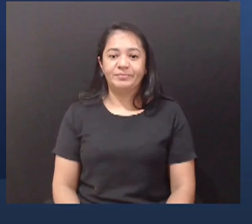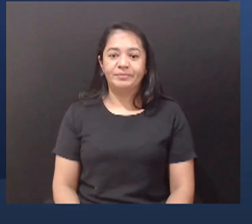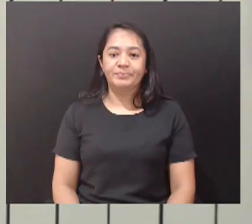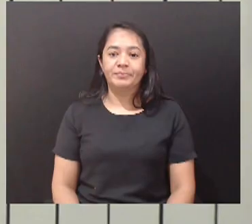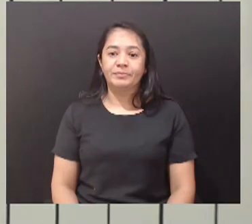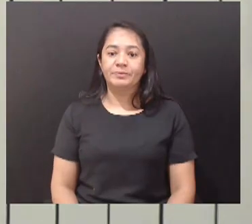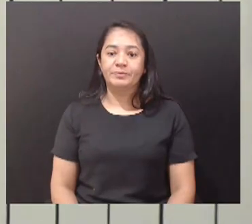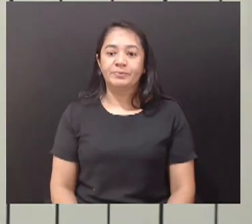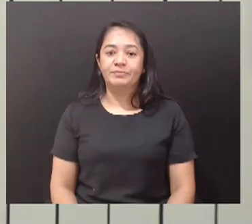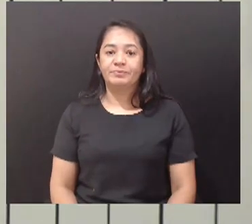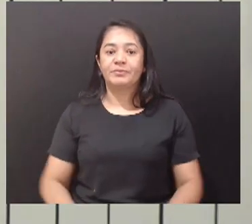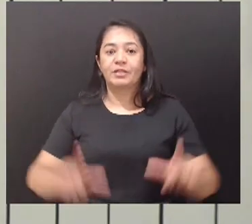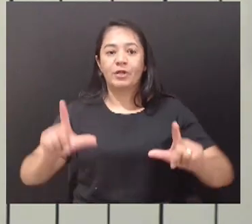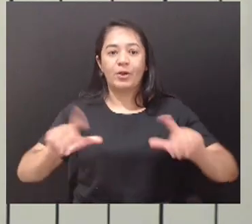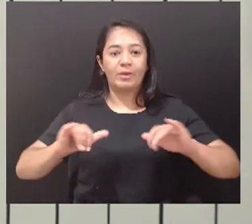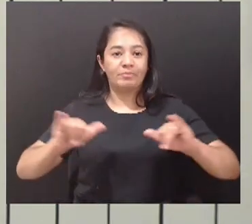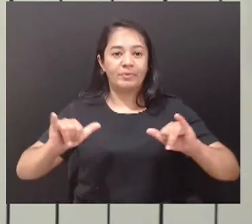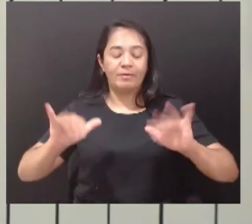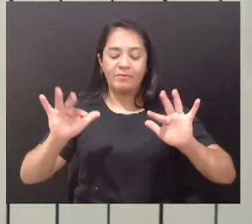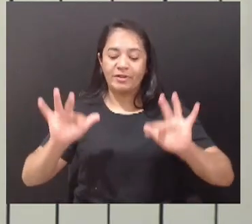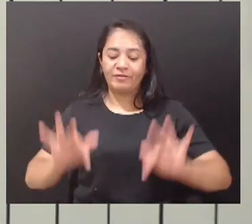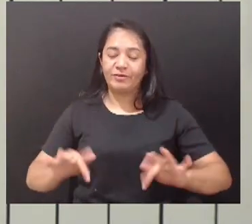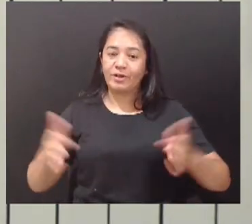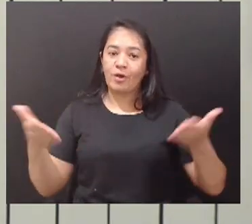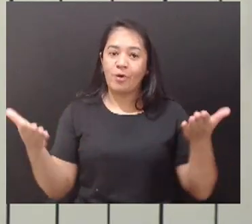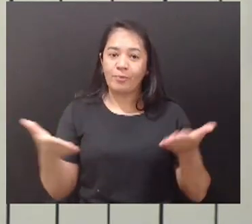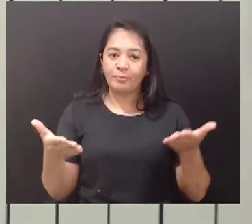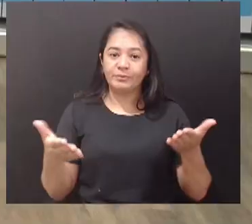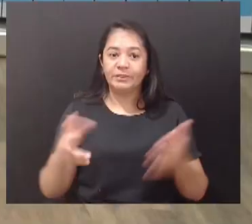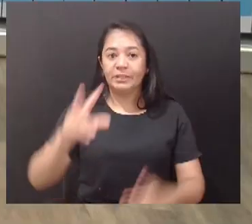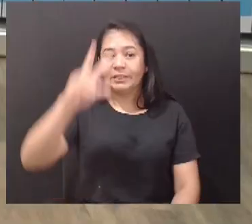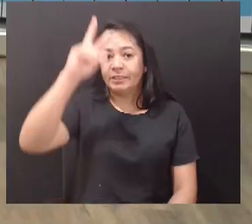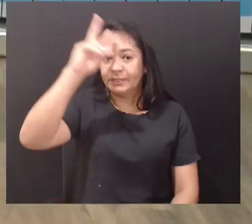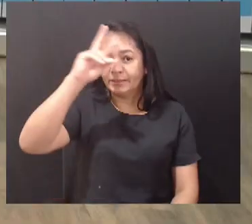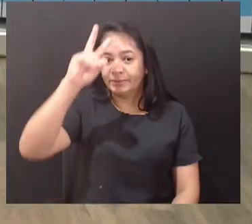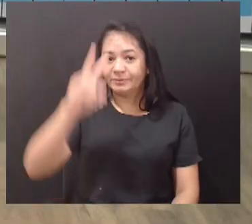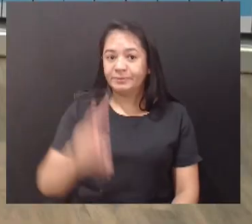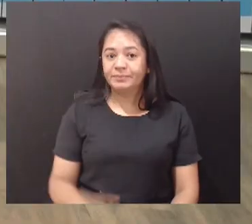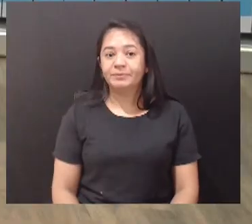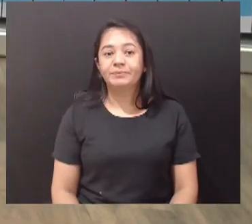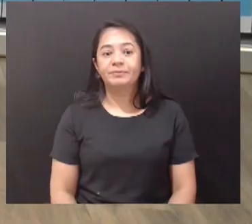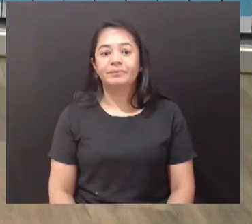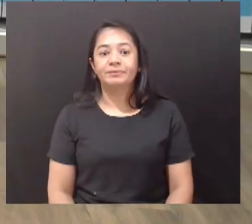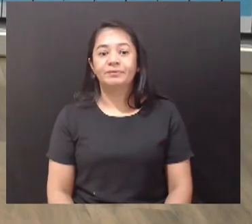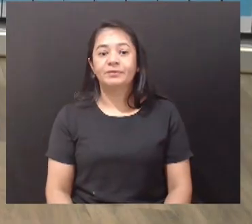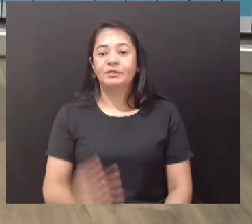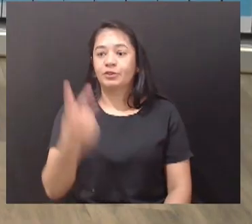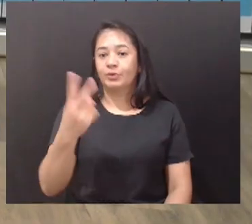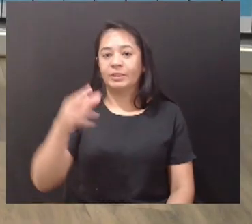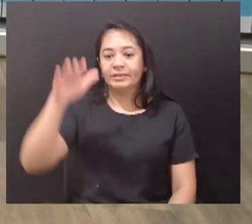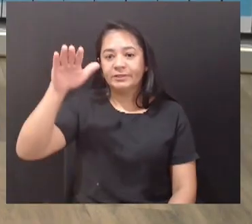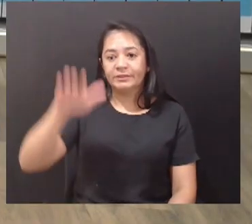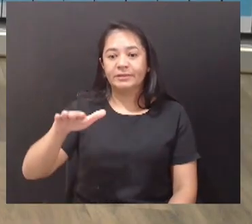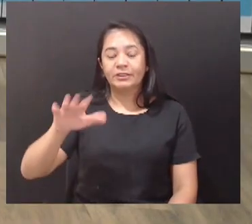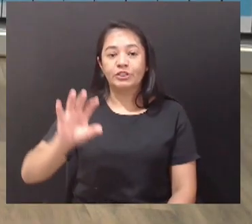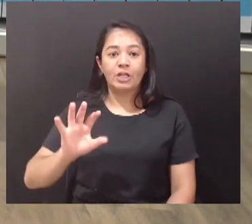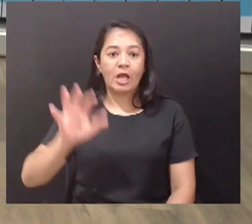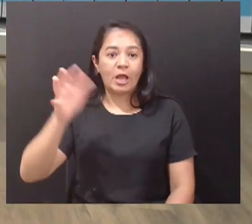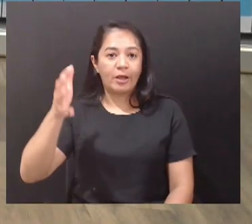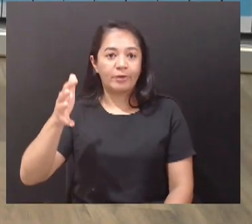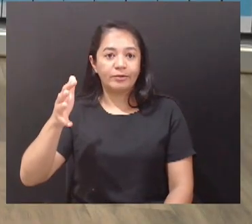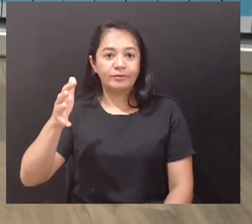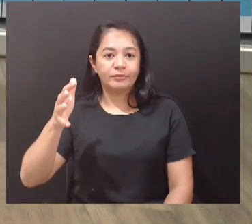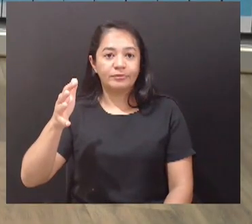E o Câmara Notícia fica por aqui. Lembrando, olha só, 2 horas da tarde nós temos então a 9ª reunião